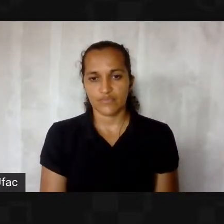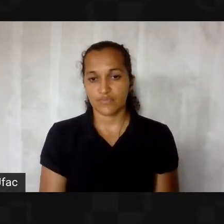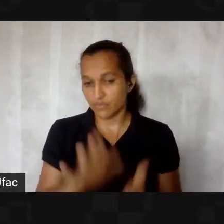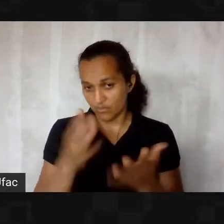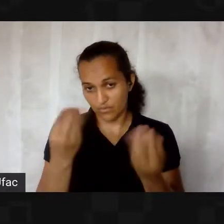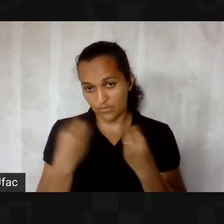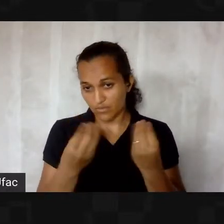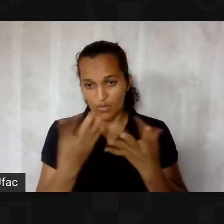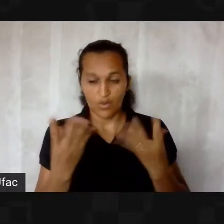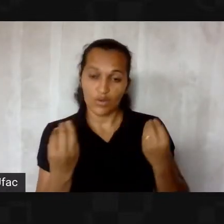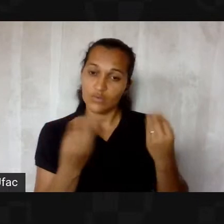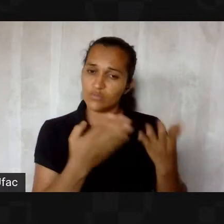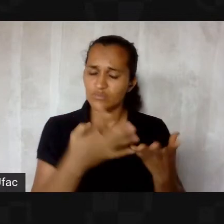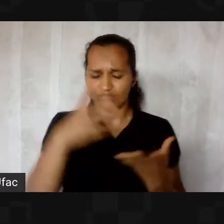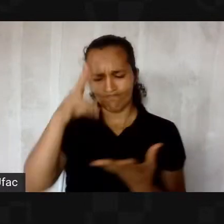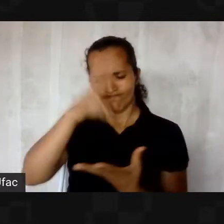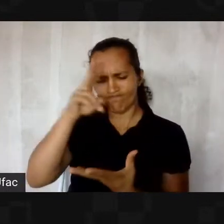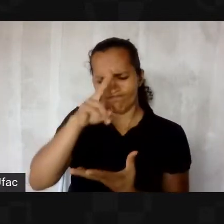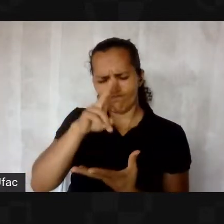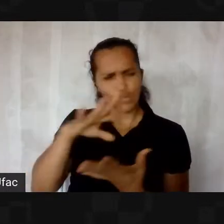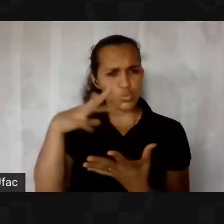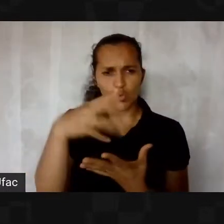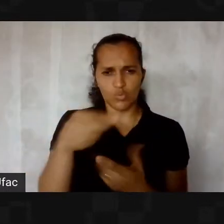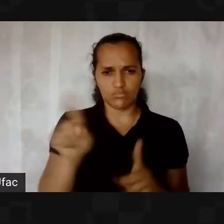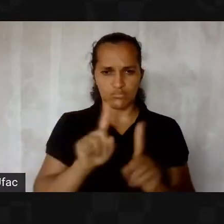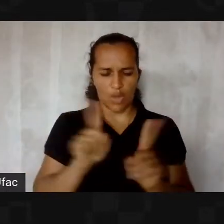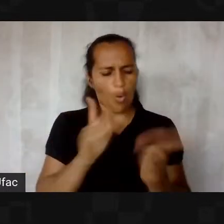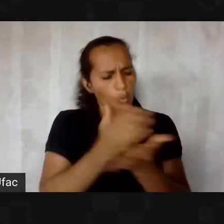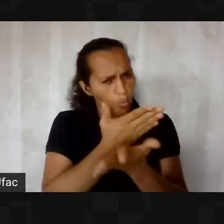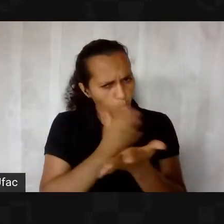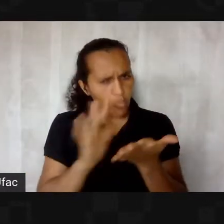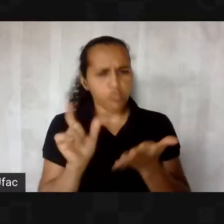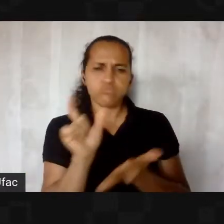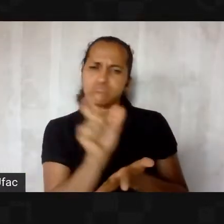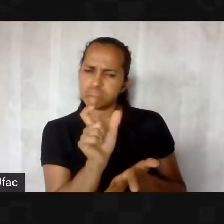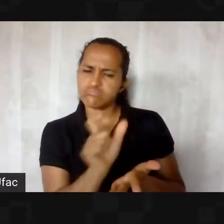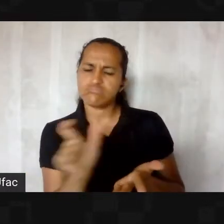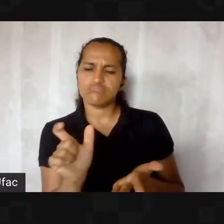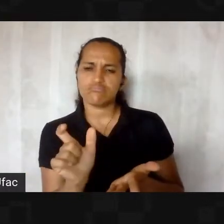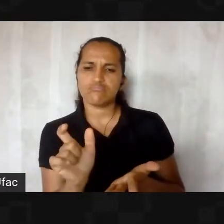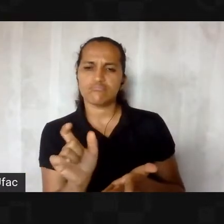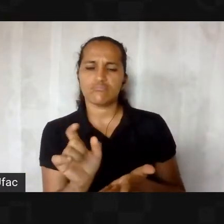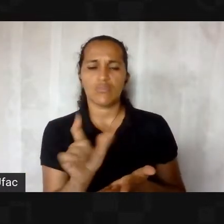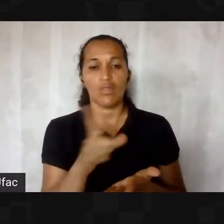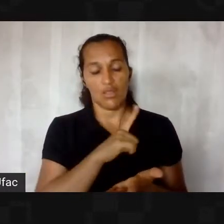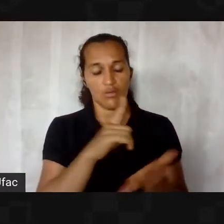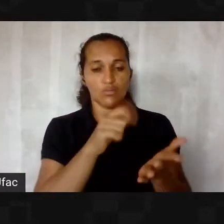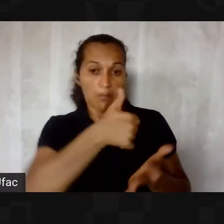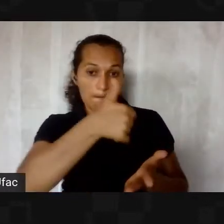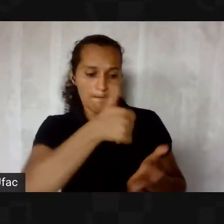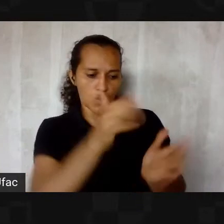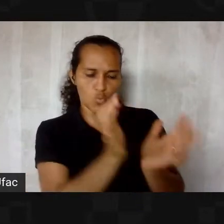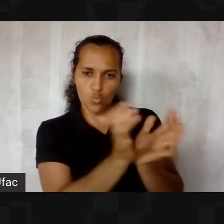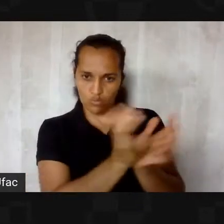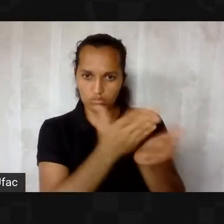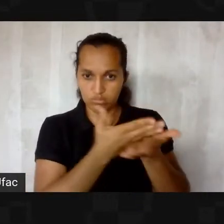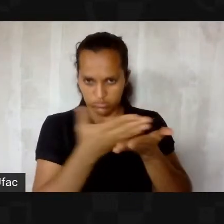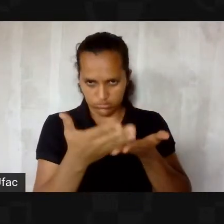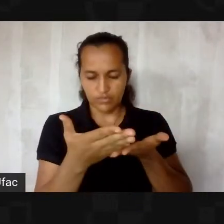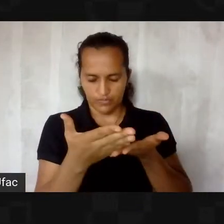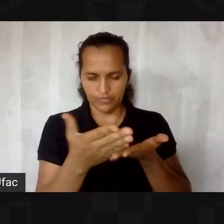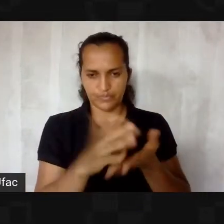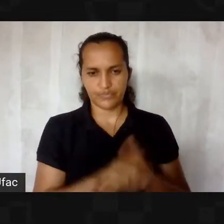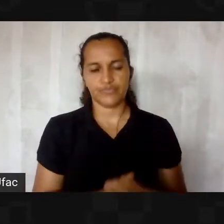eu não me lembro de todos, mas nós tivemos, depois desse grupo inicial, que